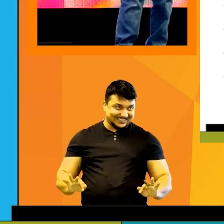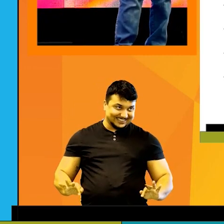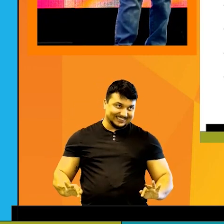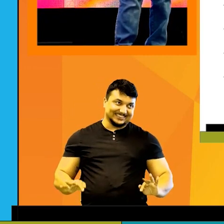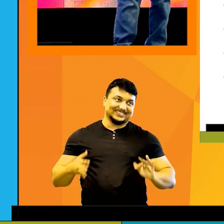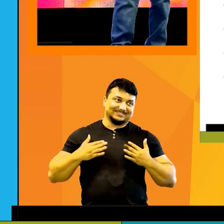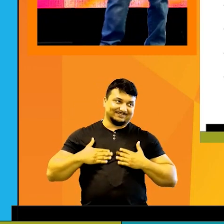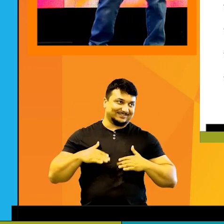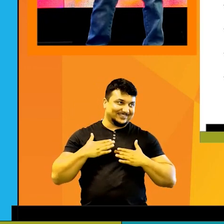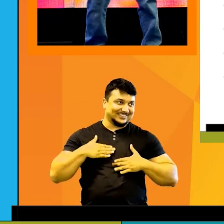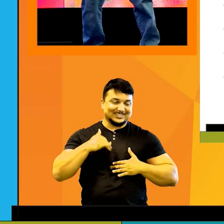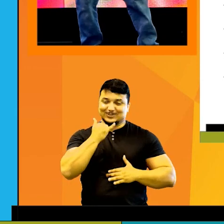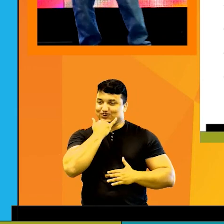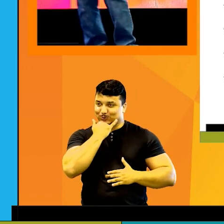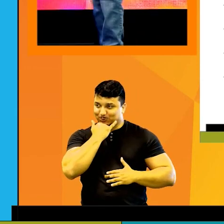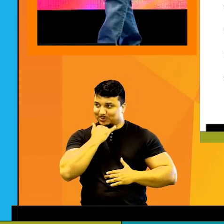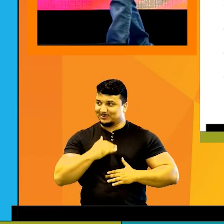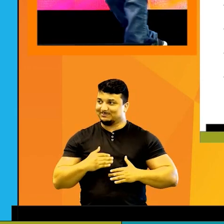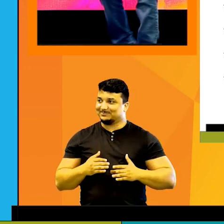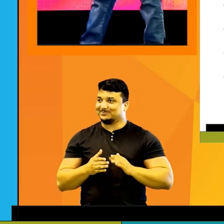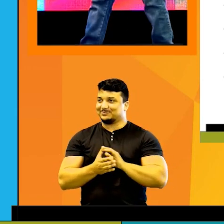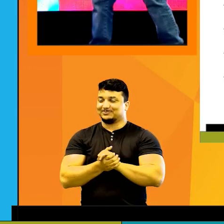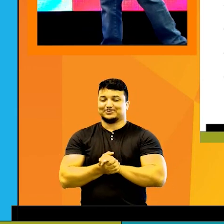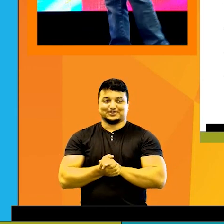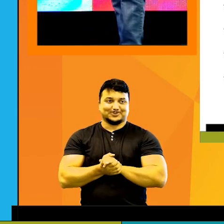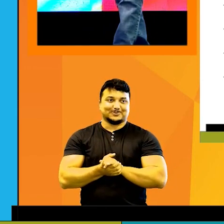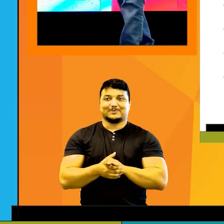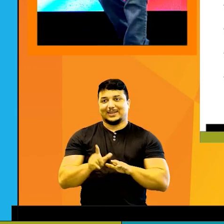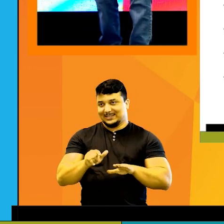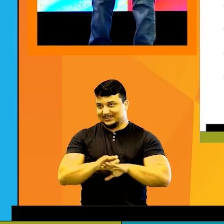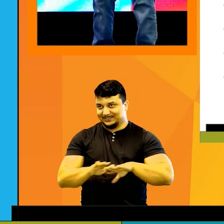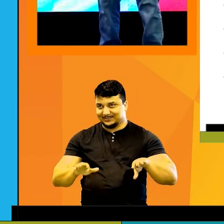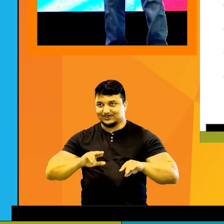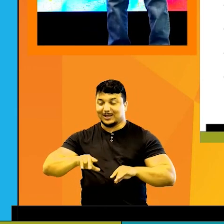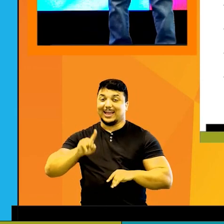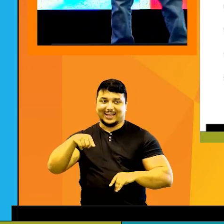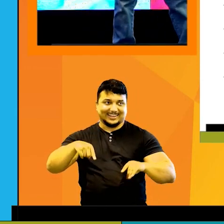Foi mal, calma. Também não é bem assim,